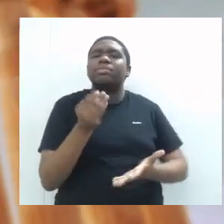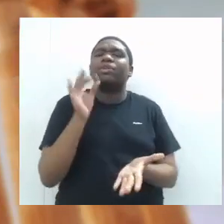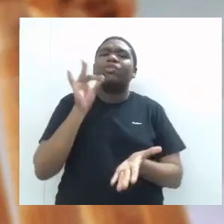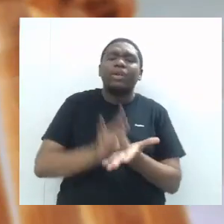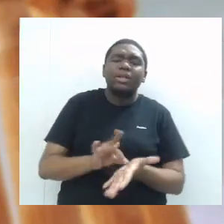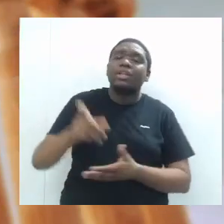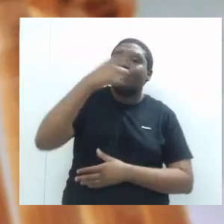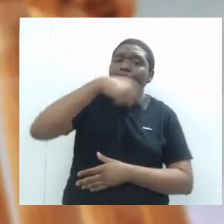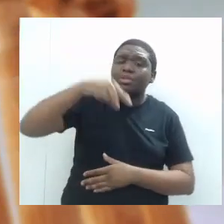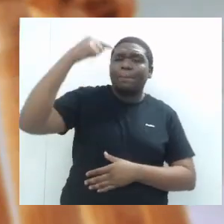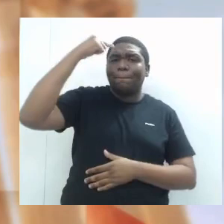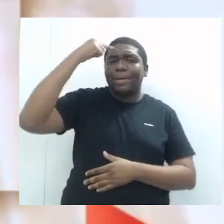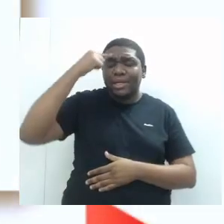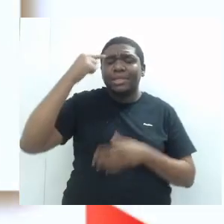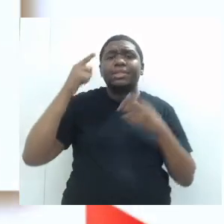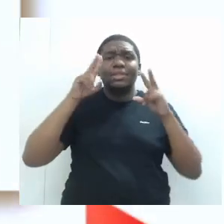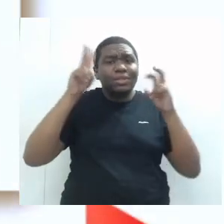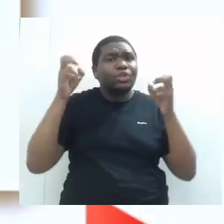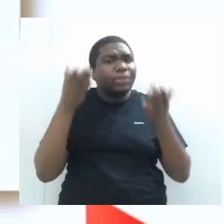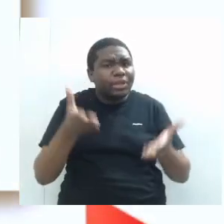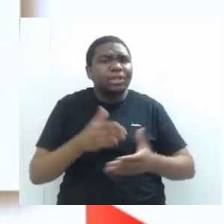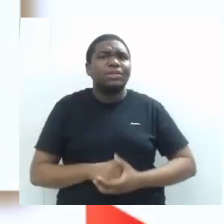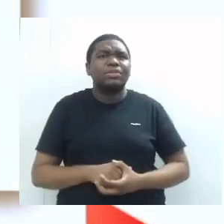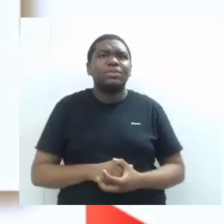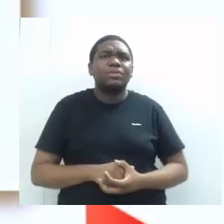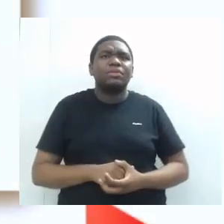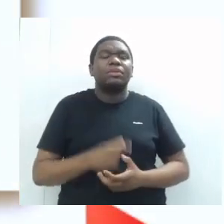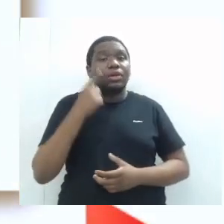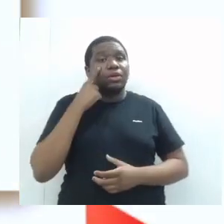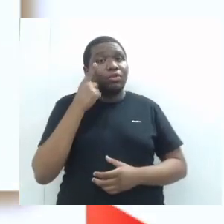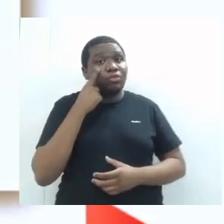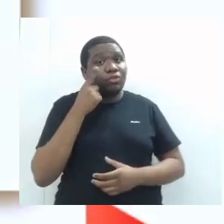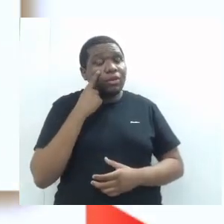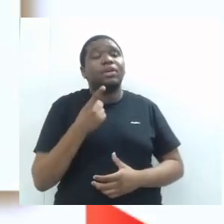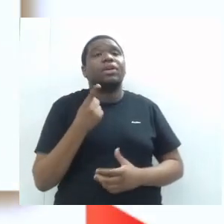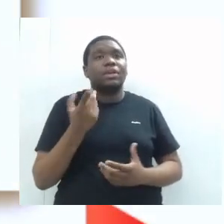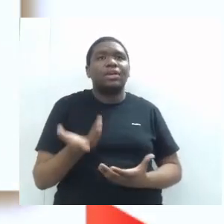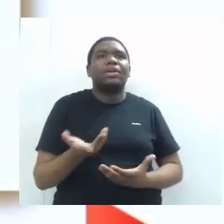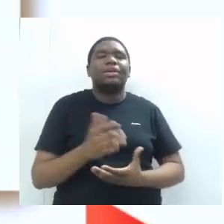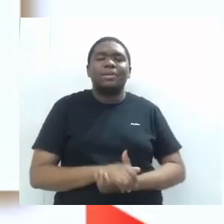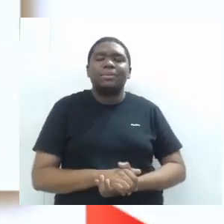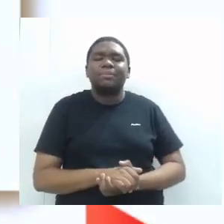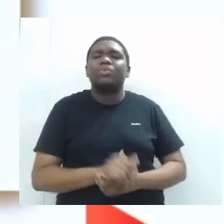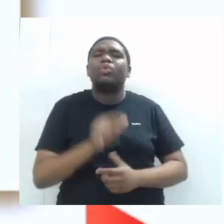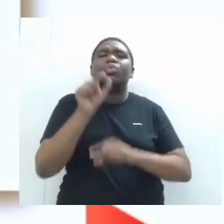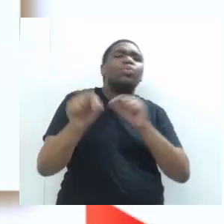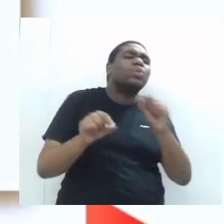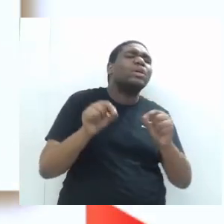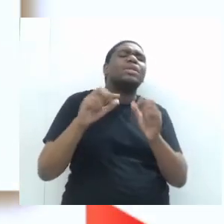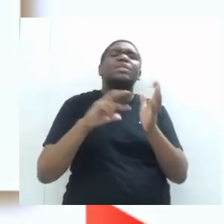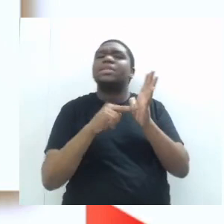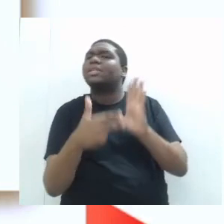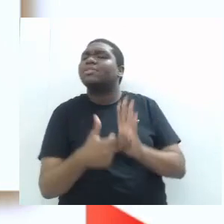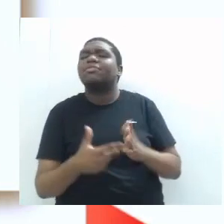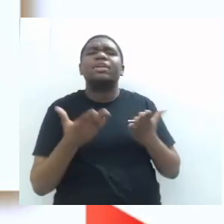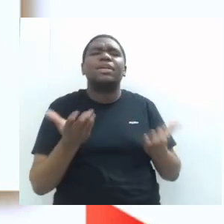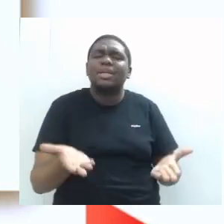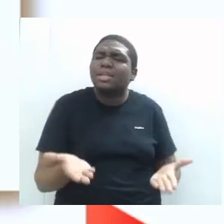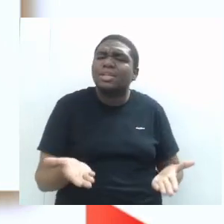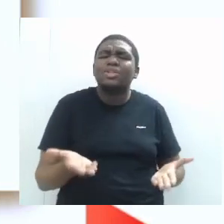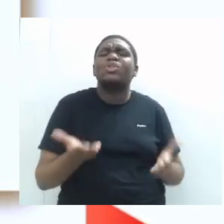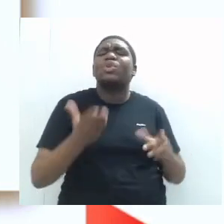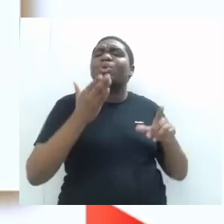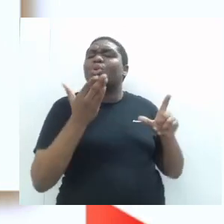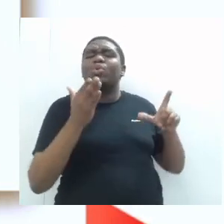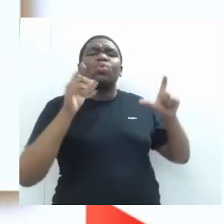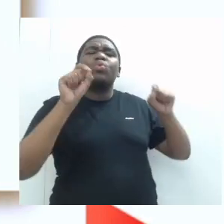interpretem comigo, como há na tela. Vamos ver. Interpretando o mito da caverna. O que é a caverna? Primeiro, depois pensem.